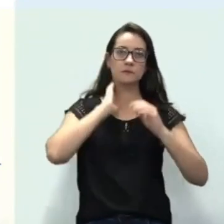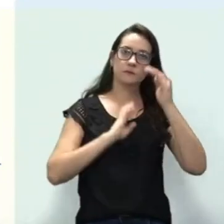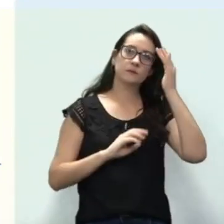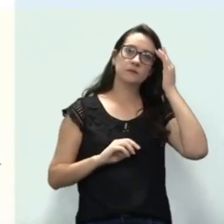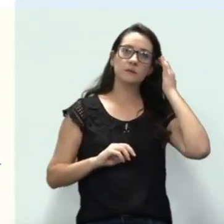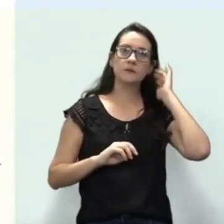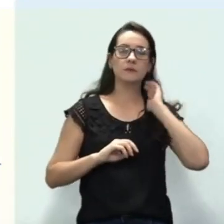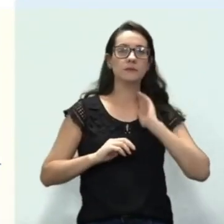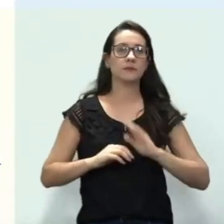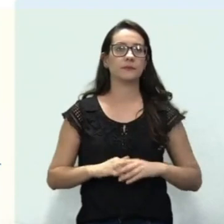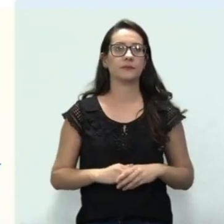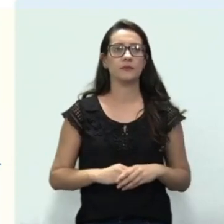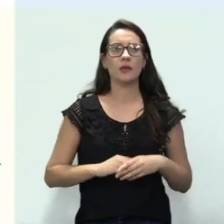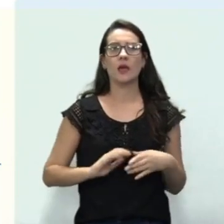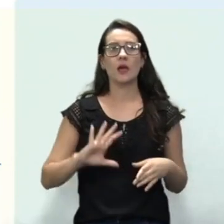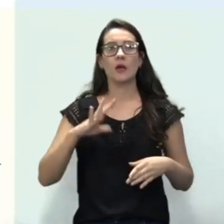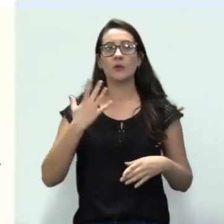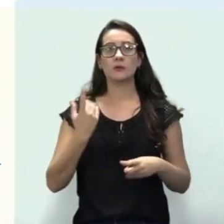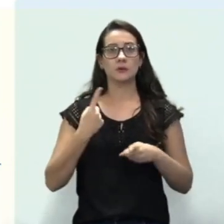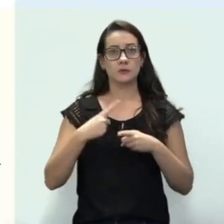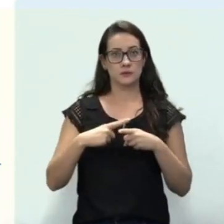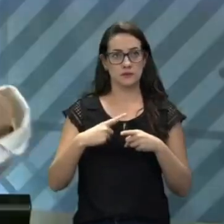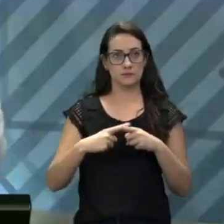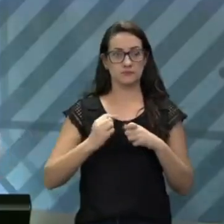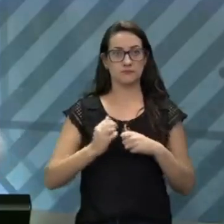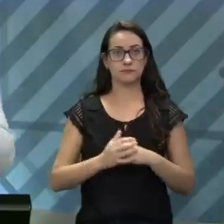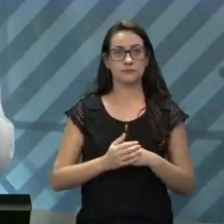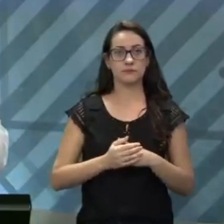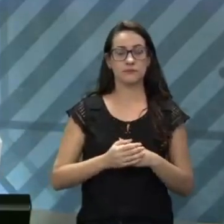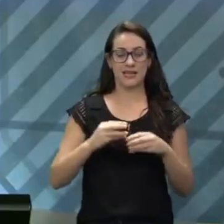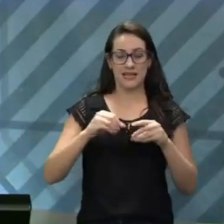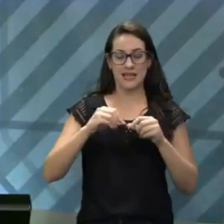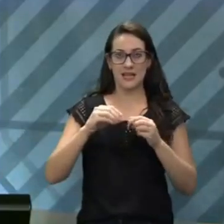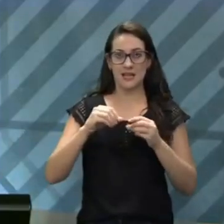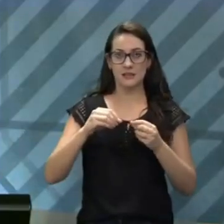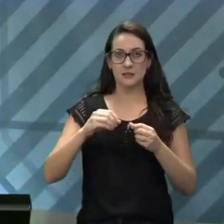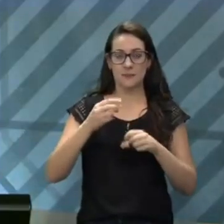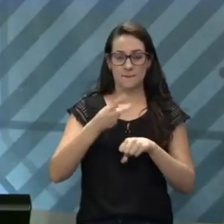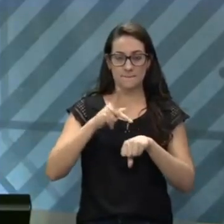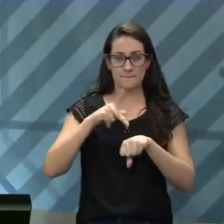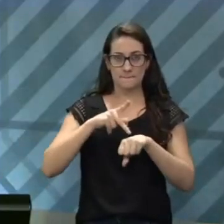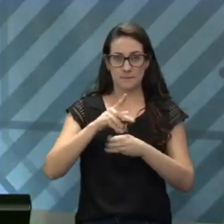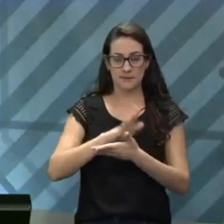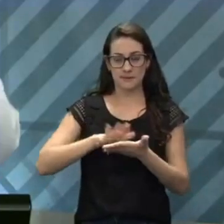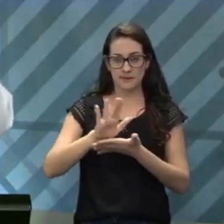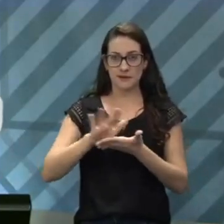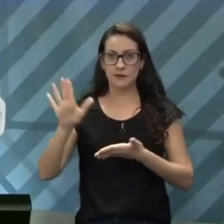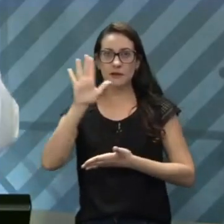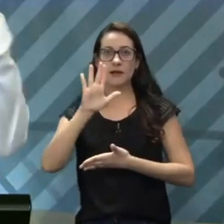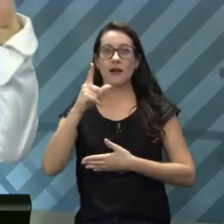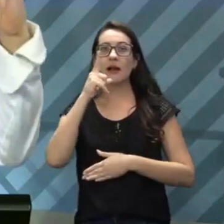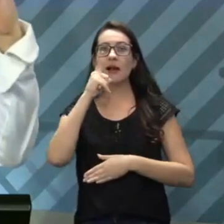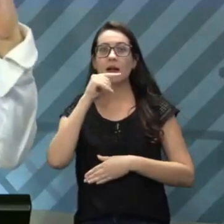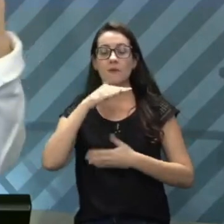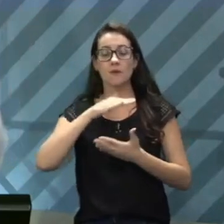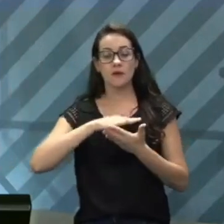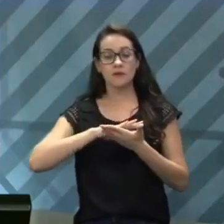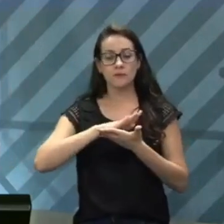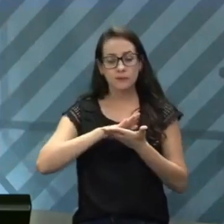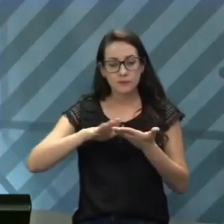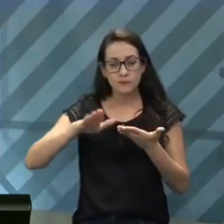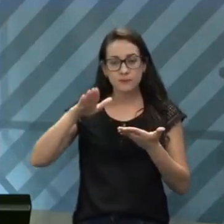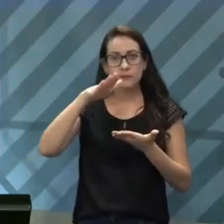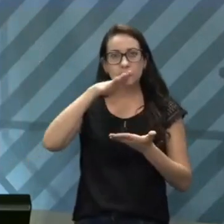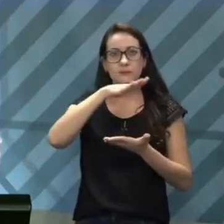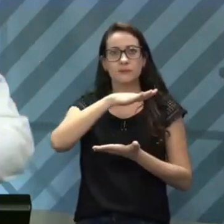que ocorre isso? Na cura do concreto, a água vai para a superfície. Então, essa região